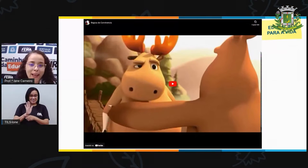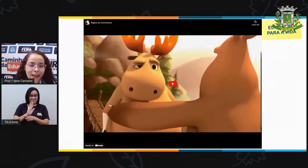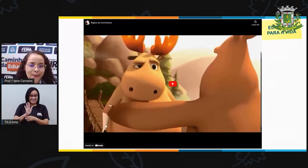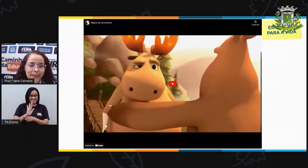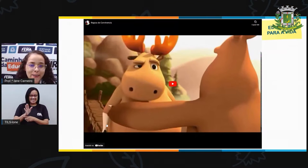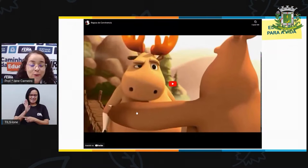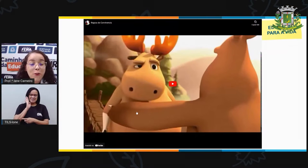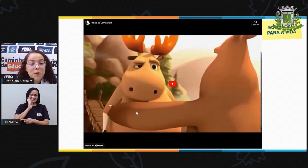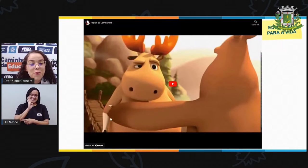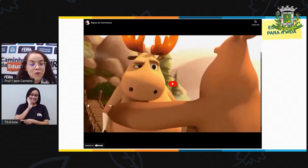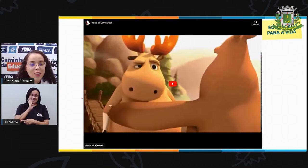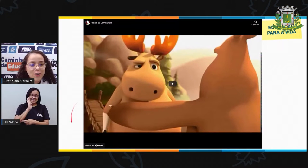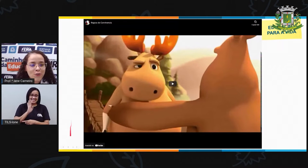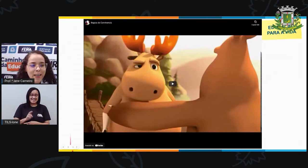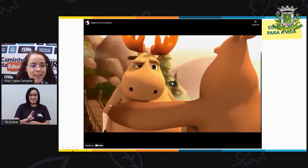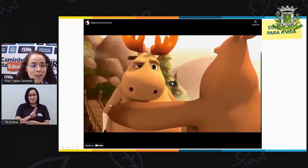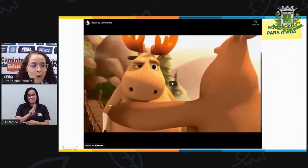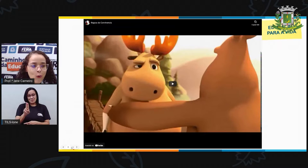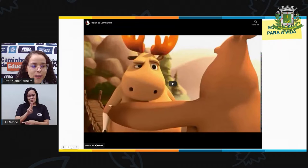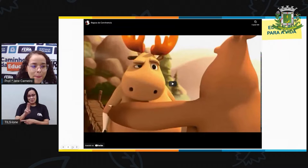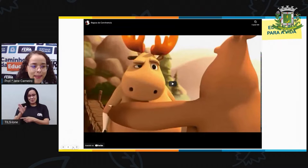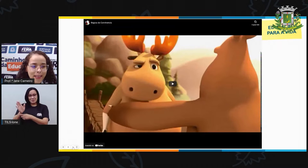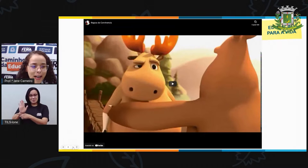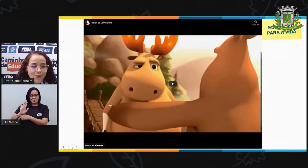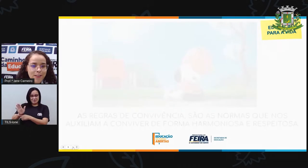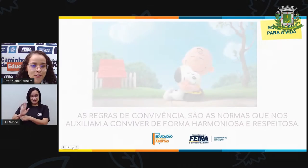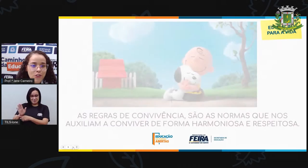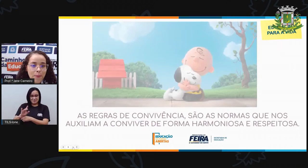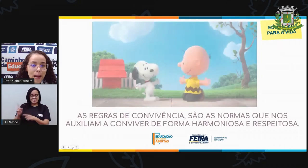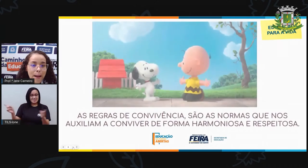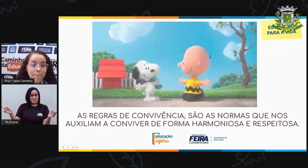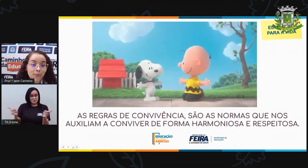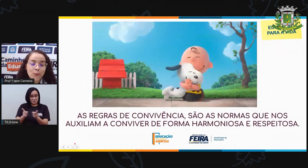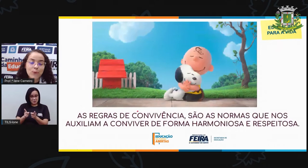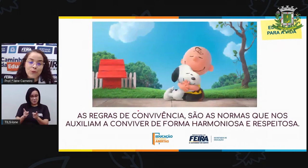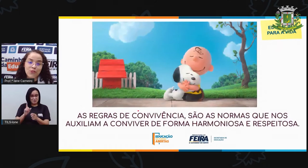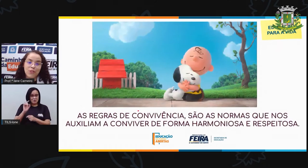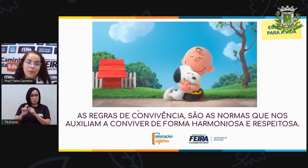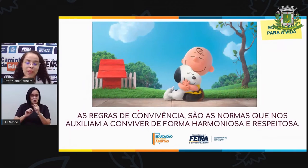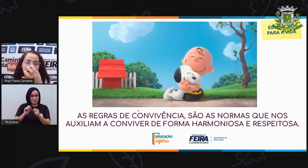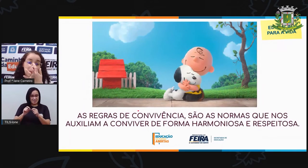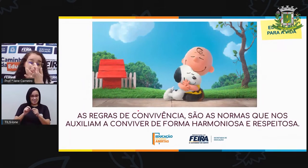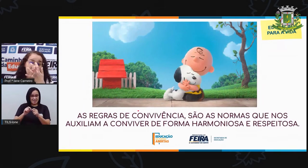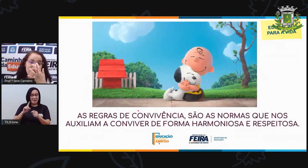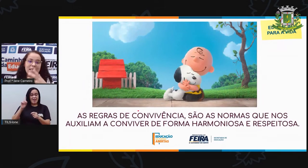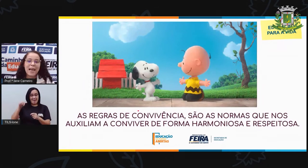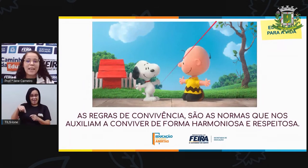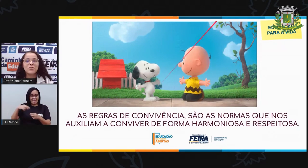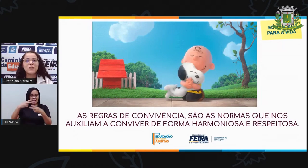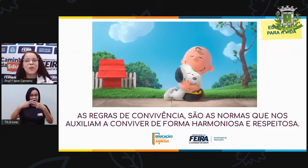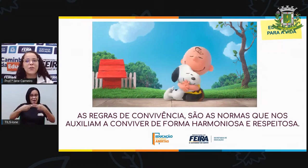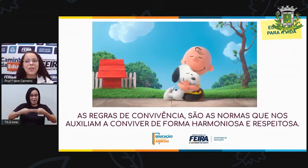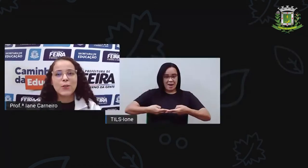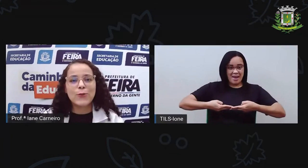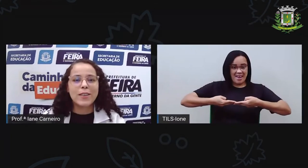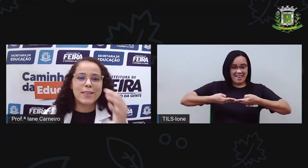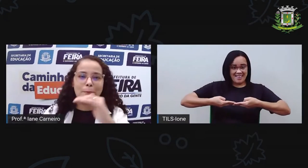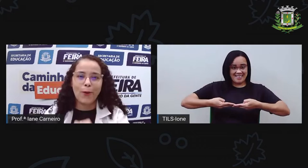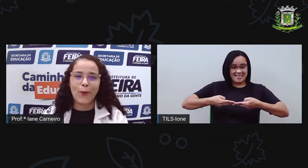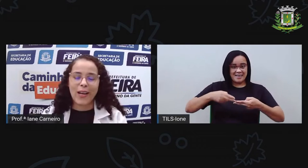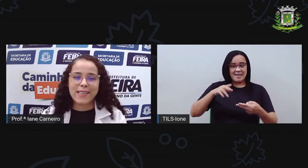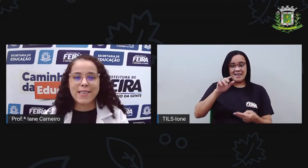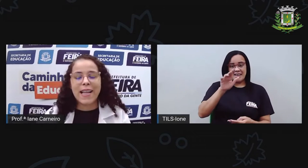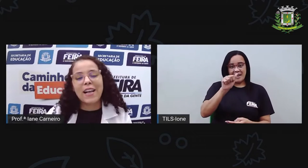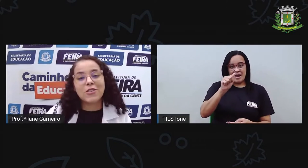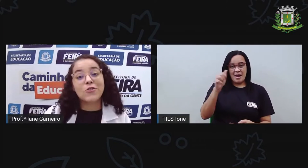Bem legal, né? O nome do vídeo, né, desse curta-metragem se chama A Ponte, né? E aí a gente foi vendo, antes